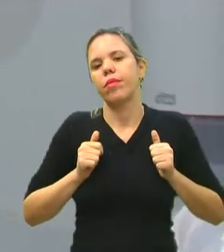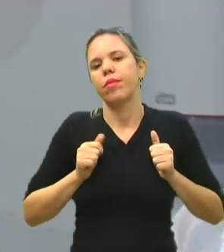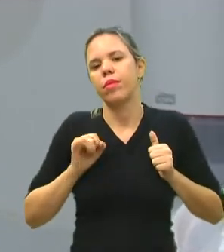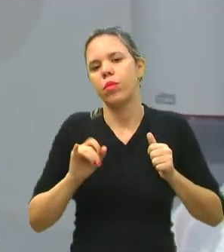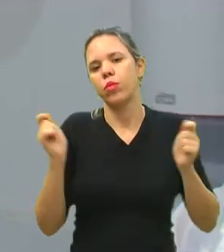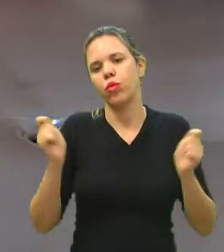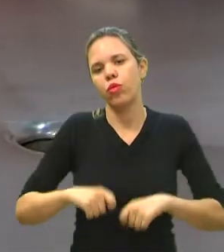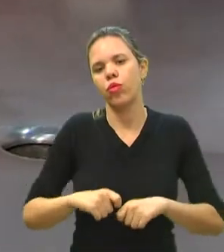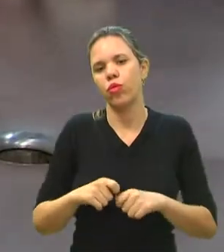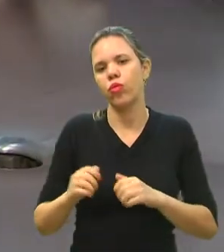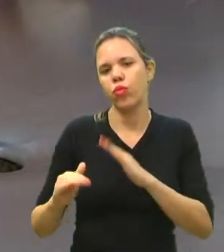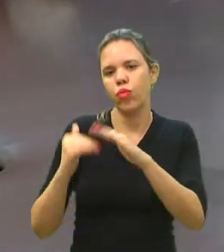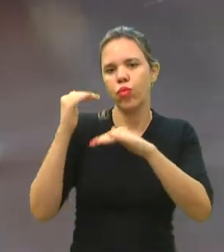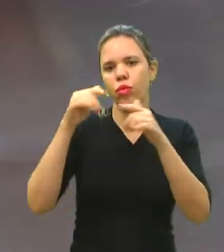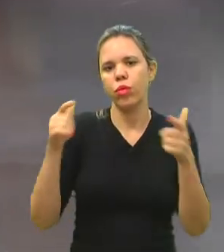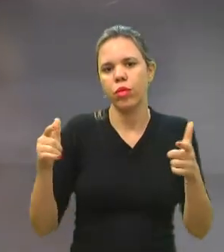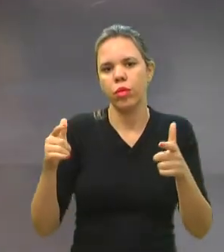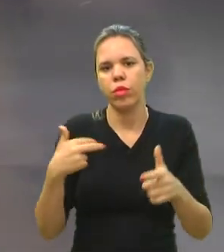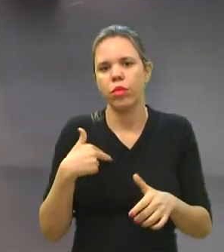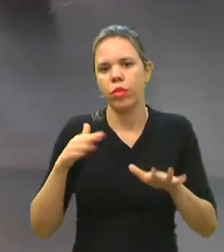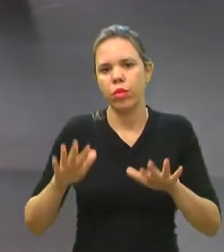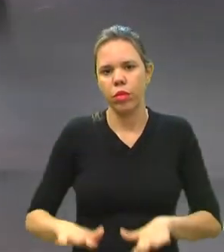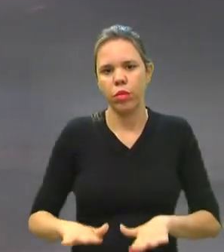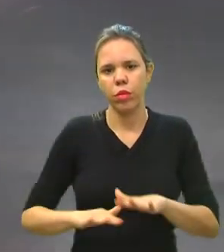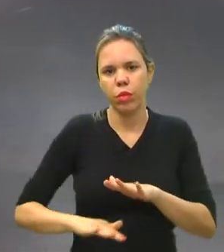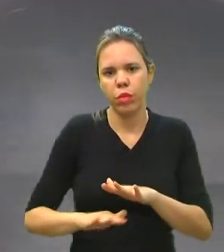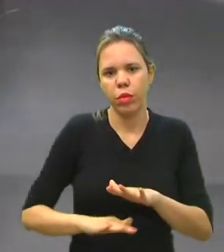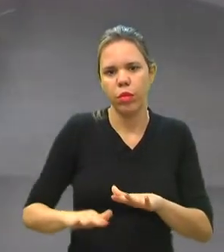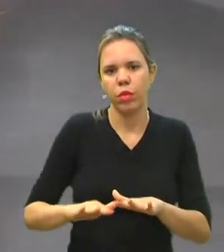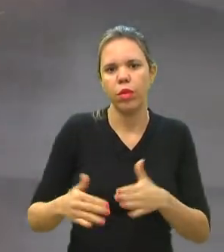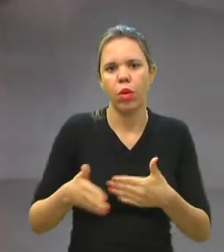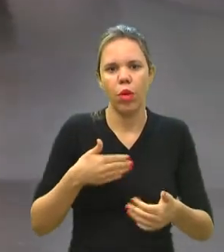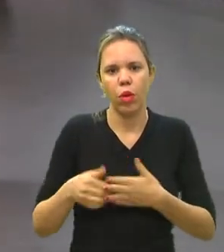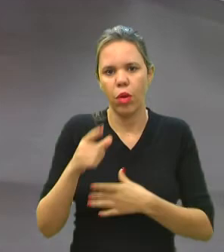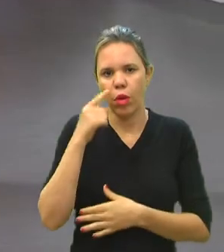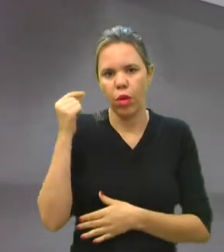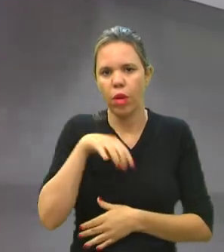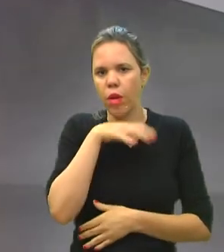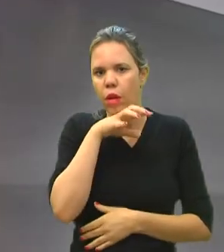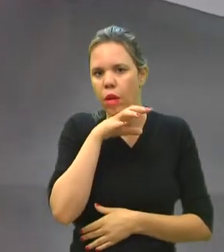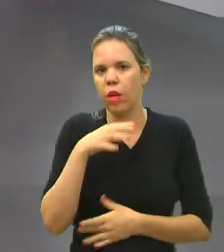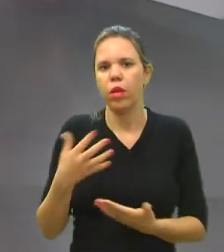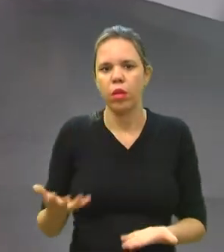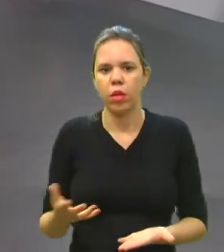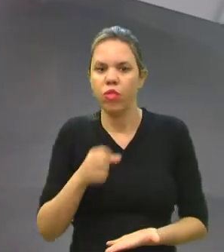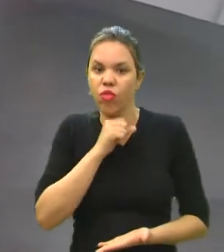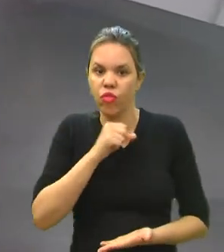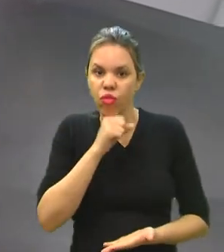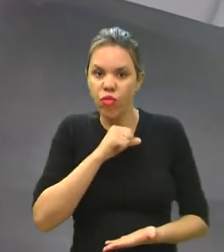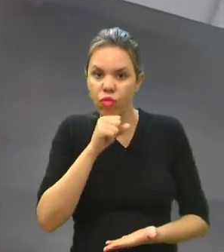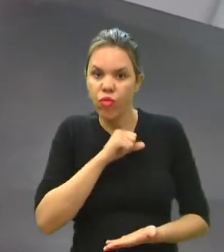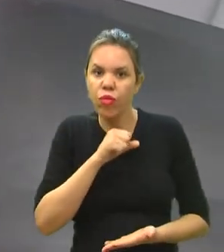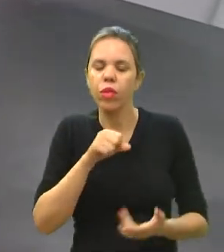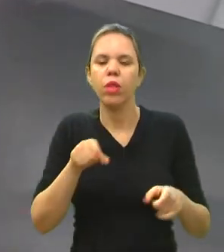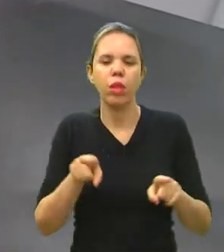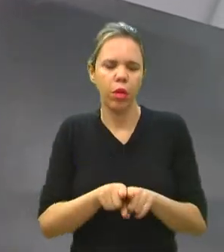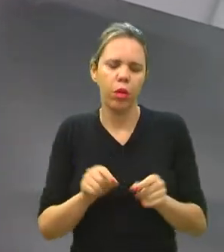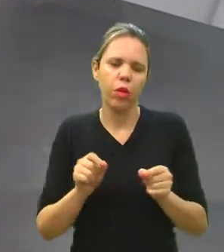muito. De preferência, se puder, estar um pouquinho mais elevado, para ele não ter que ficar muito abaixado. Isso vale para qualquer gato, animal idoso, cão